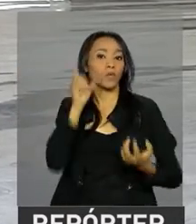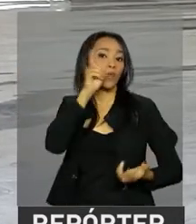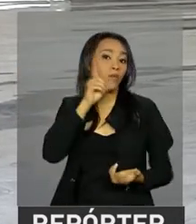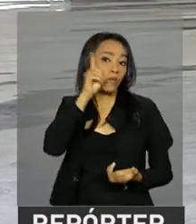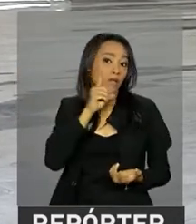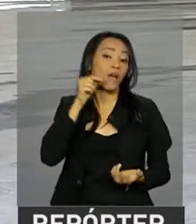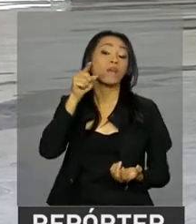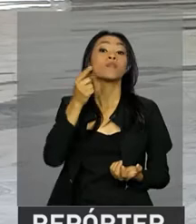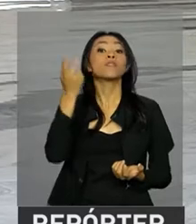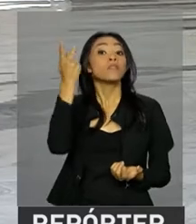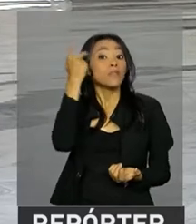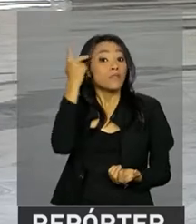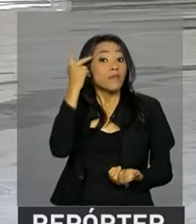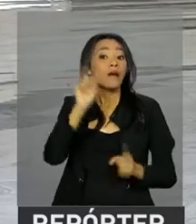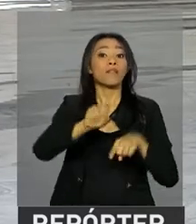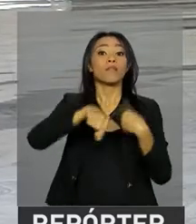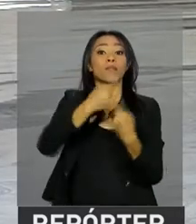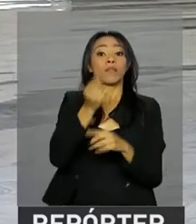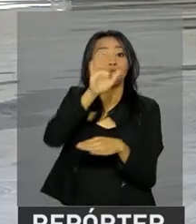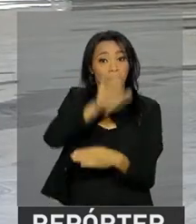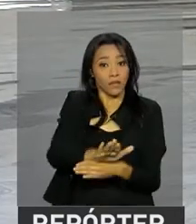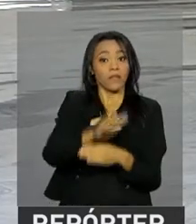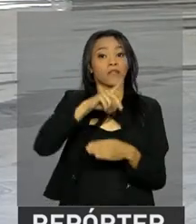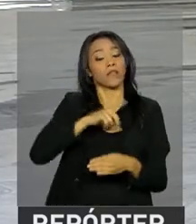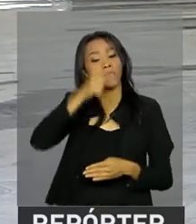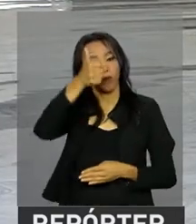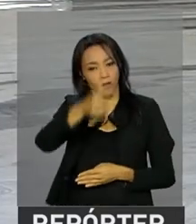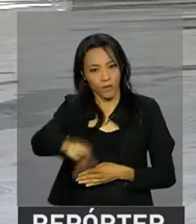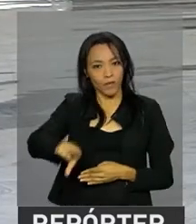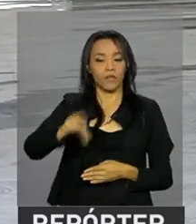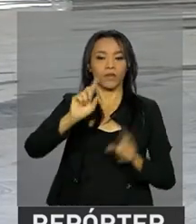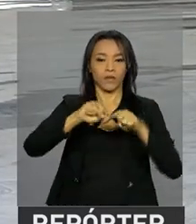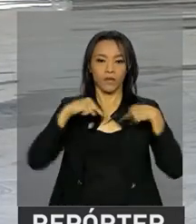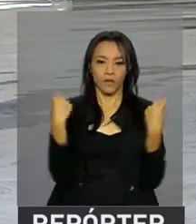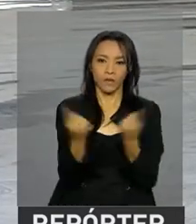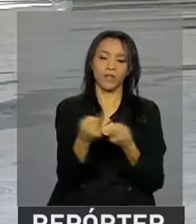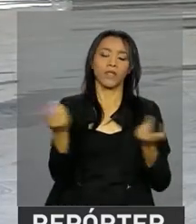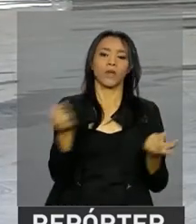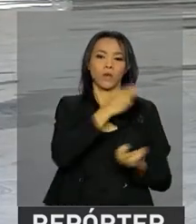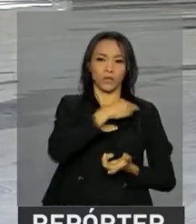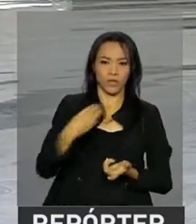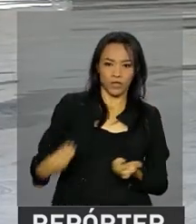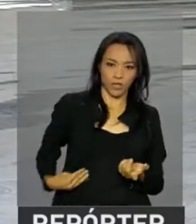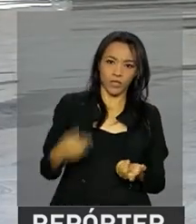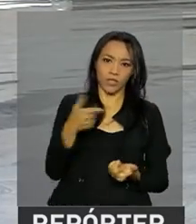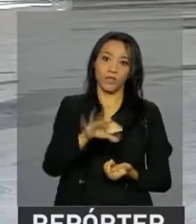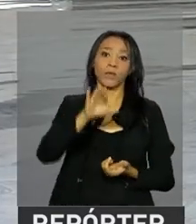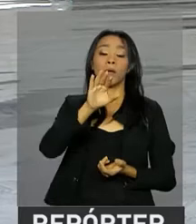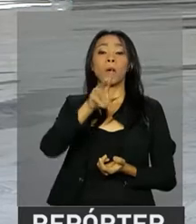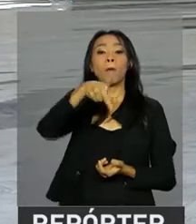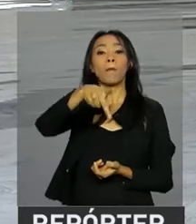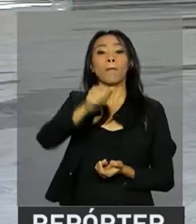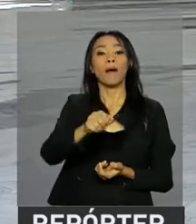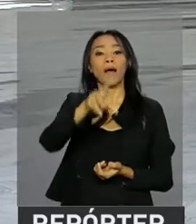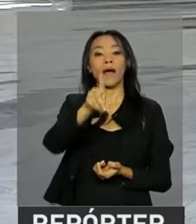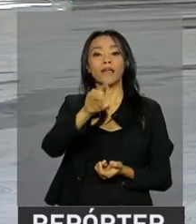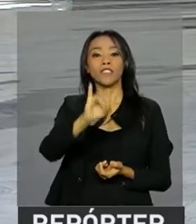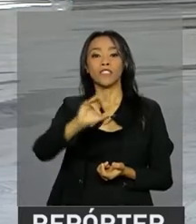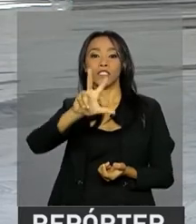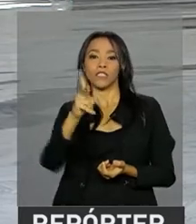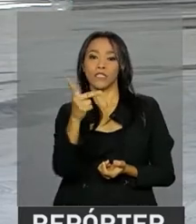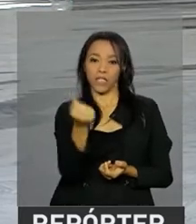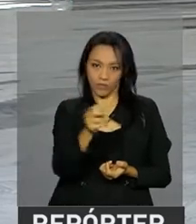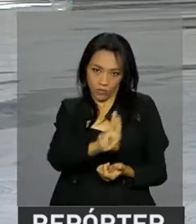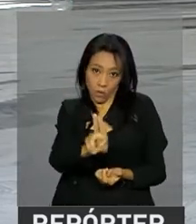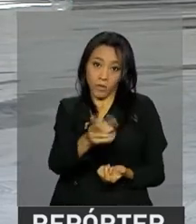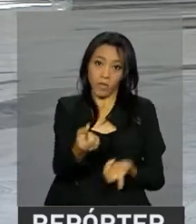Mudalem, de São Paulo. Já na parte da tarde, o presidente se reúne com o ministro da Casa Civil, o ministro Eliseu Padilha, também tem reunião